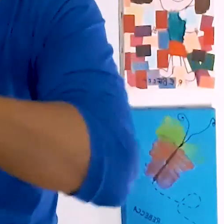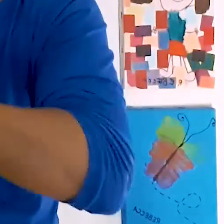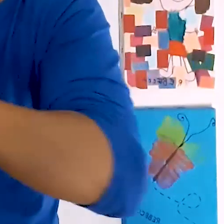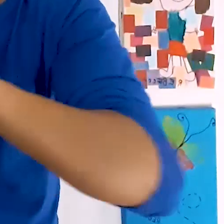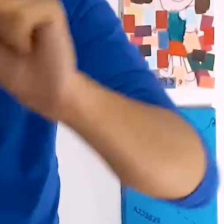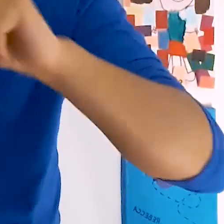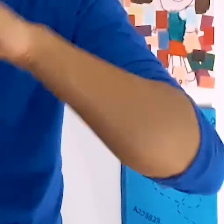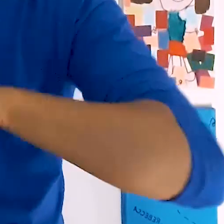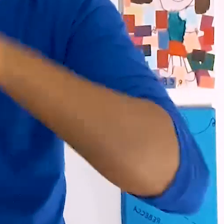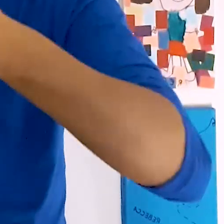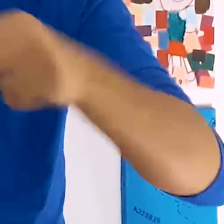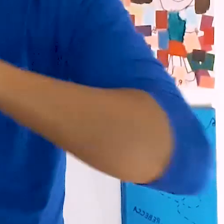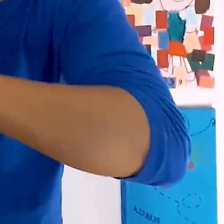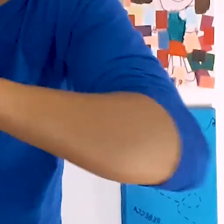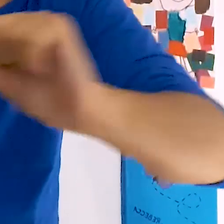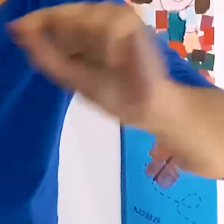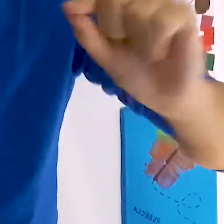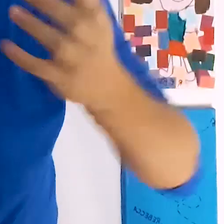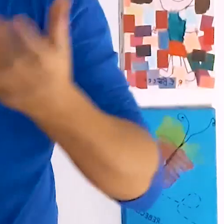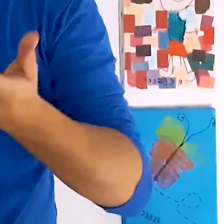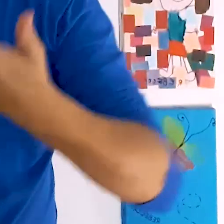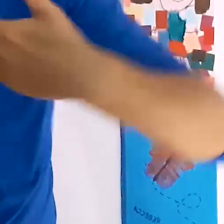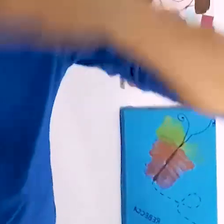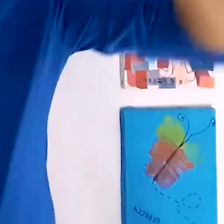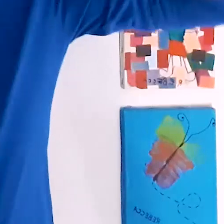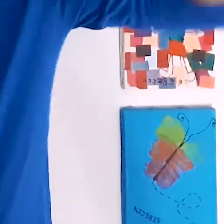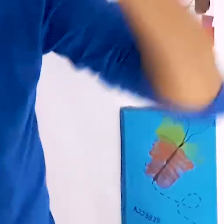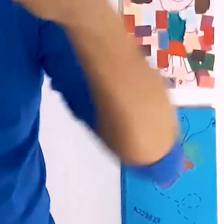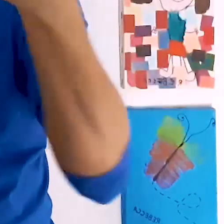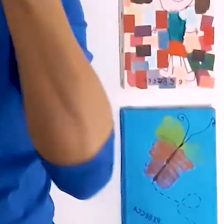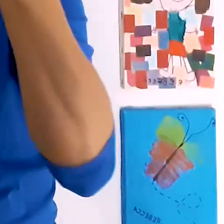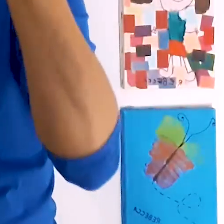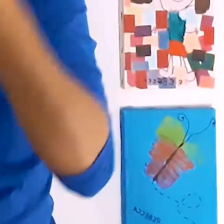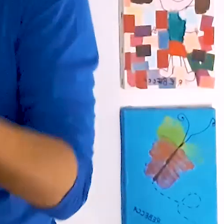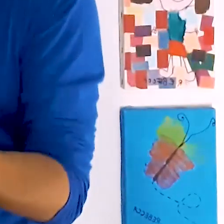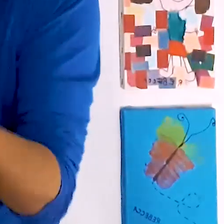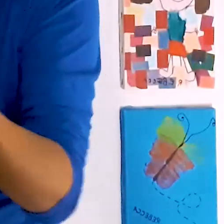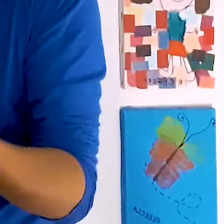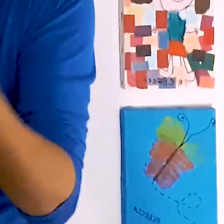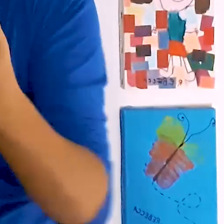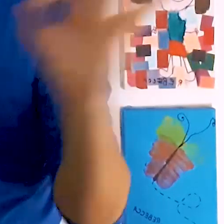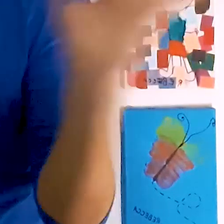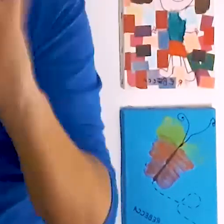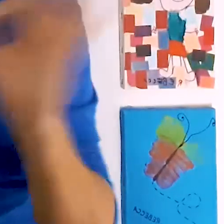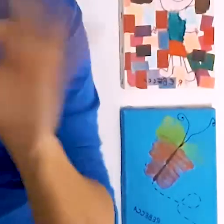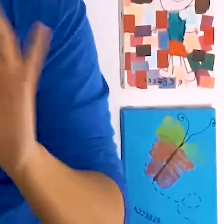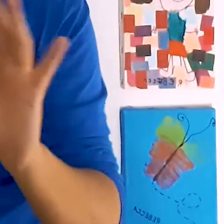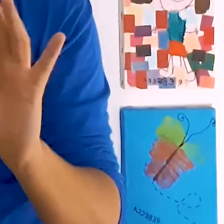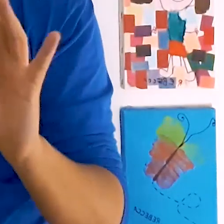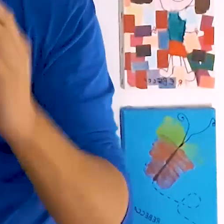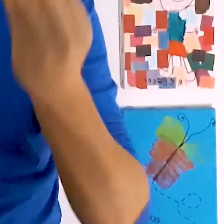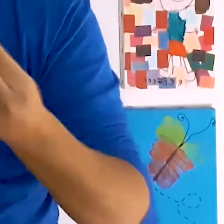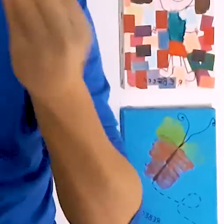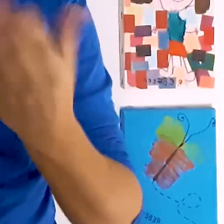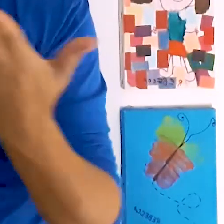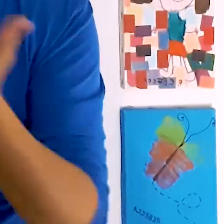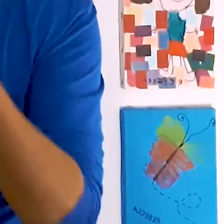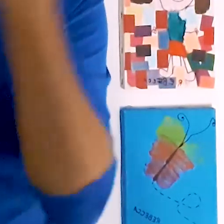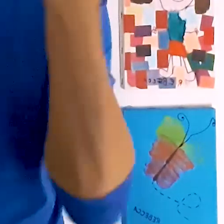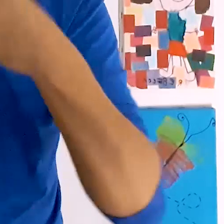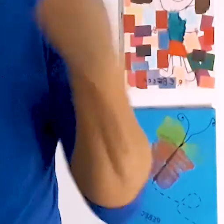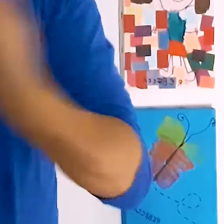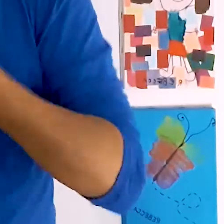Imagina se, em relação a esses objetos, se lá no passado eles não tivessem sido